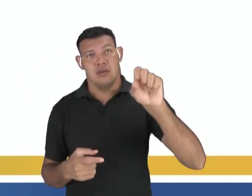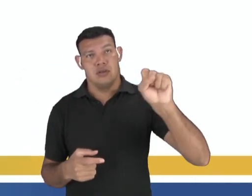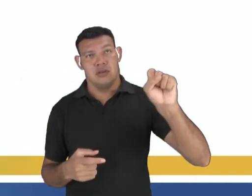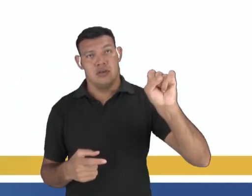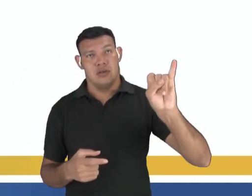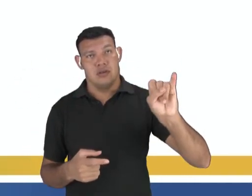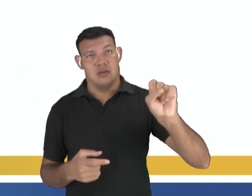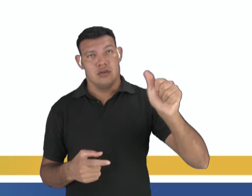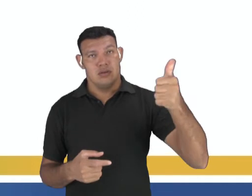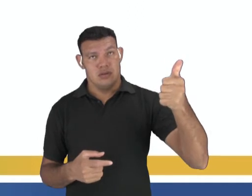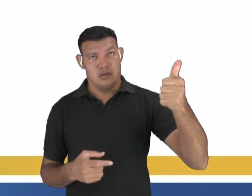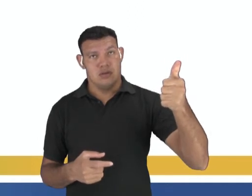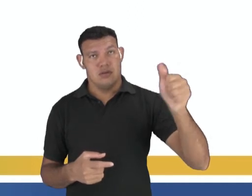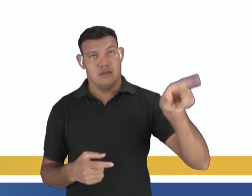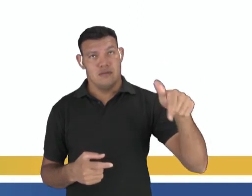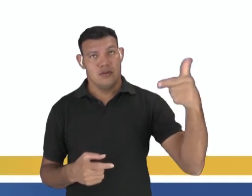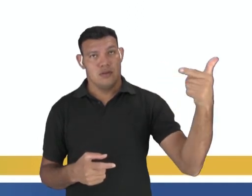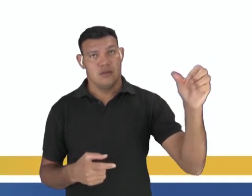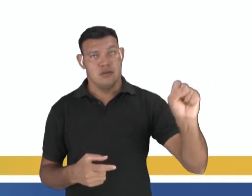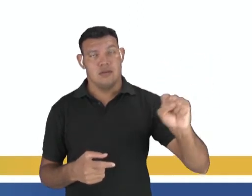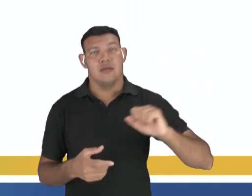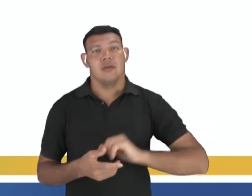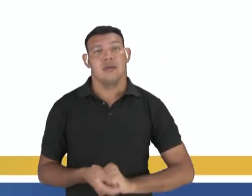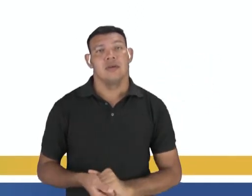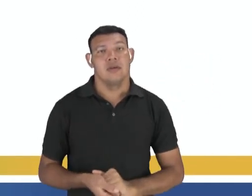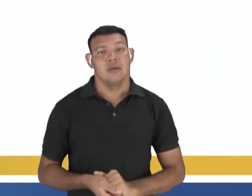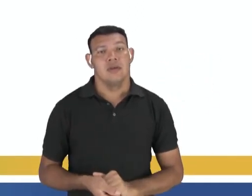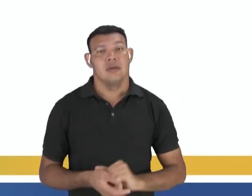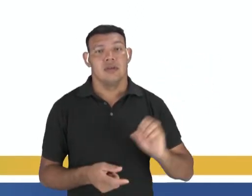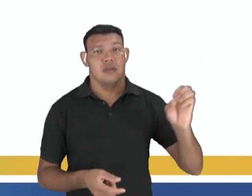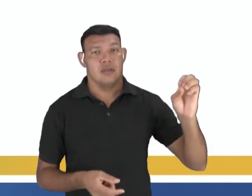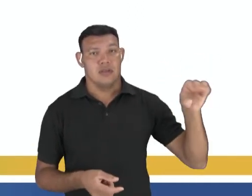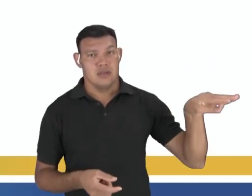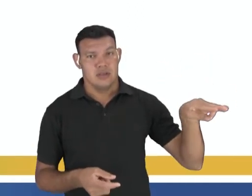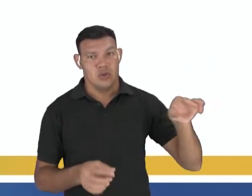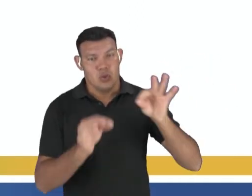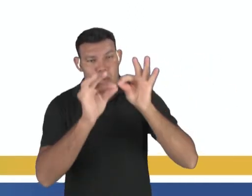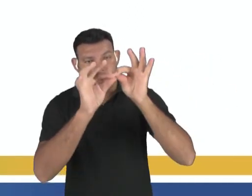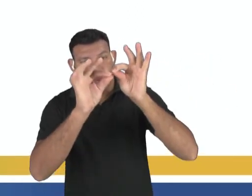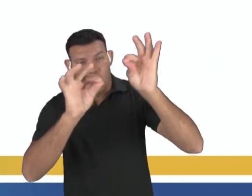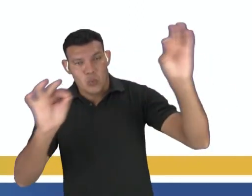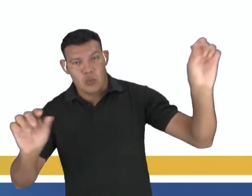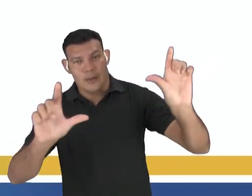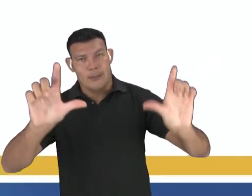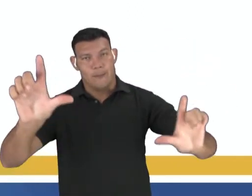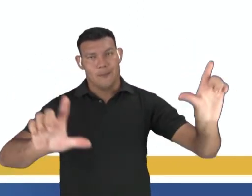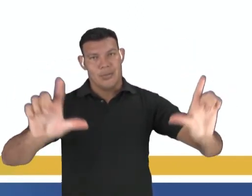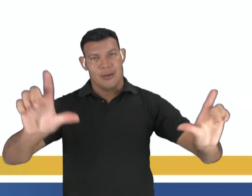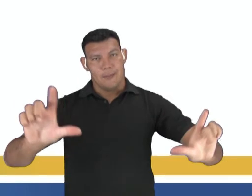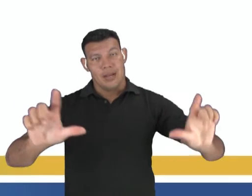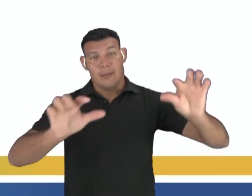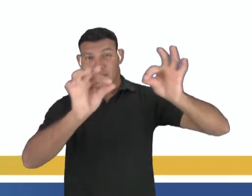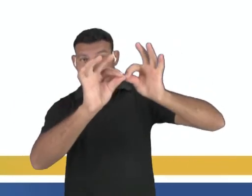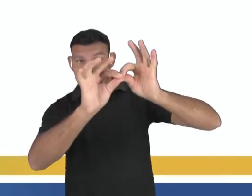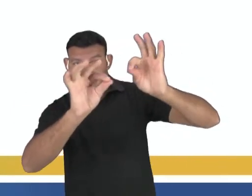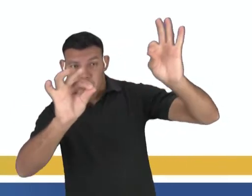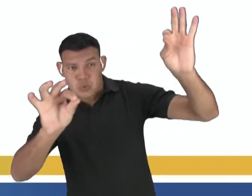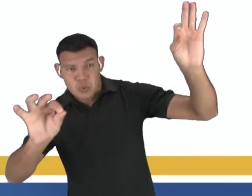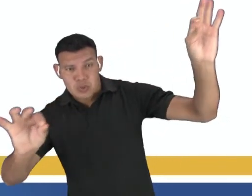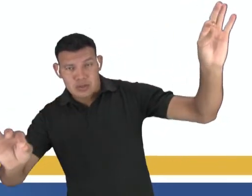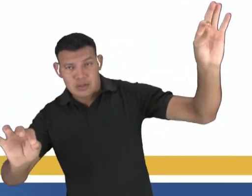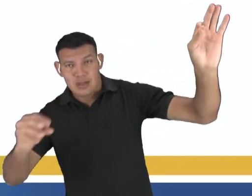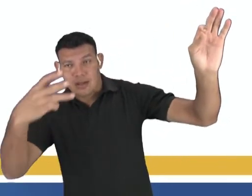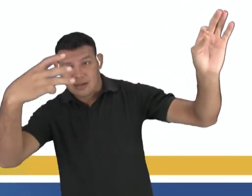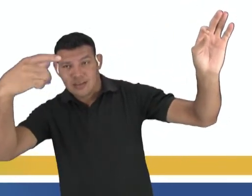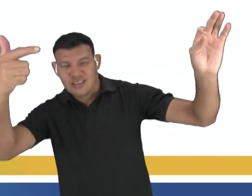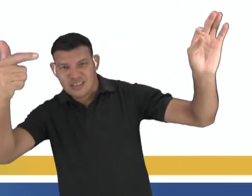81,28 centímetros. Então, o comprimento da diagonal da tela da TV, que vem formado